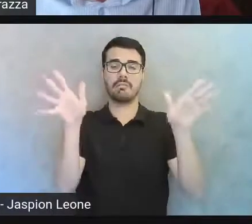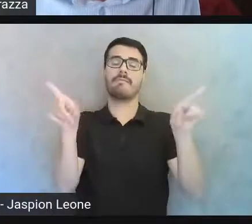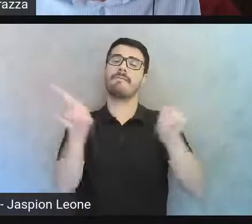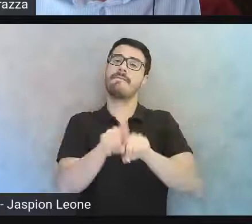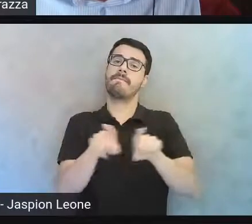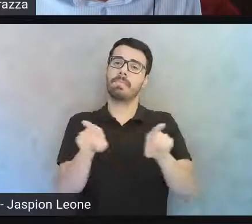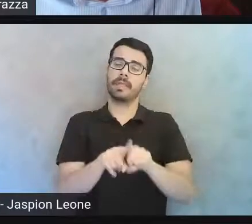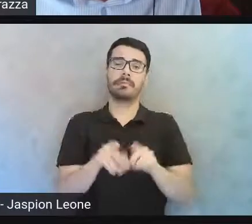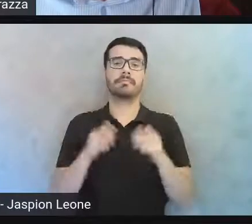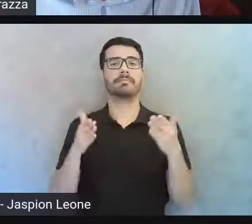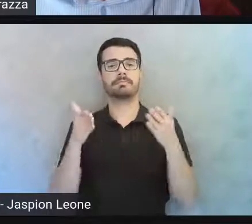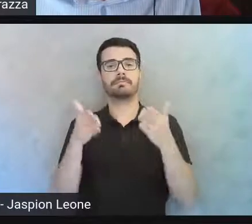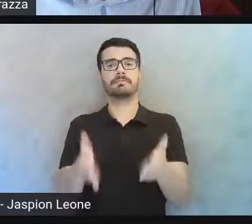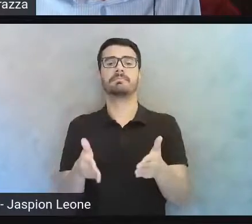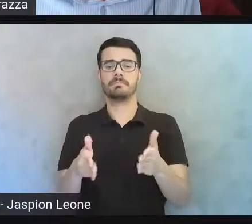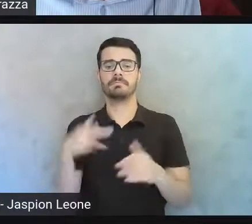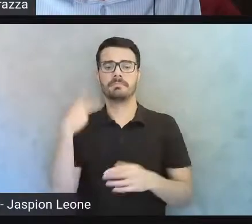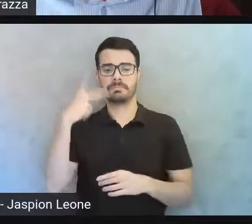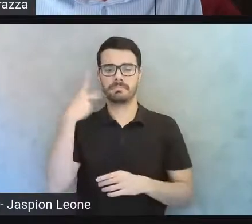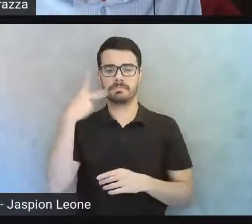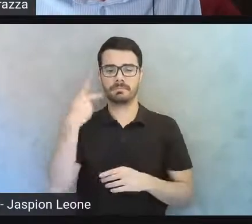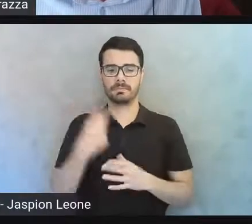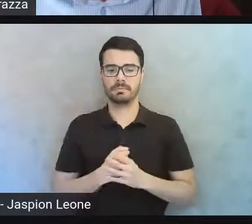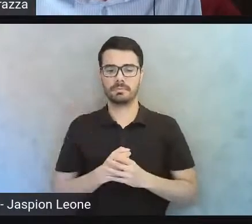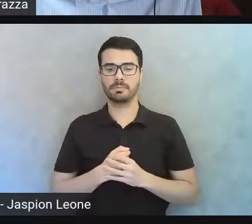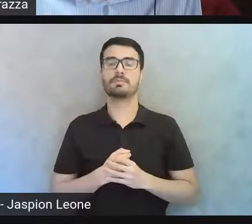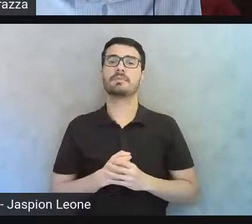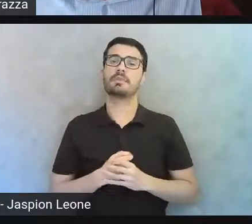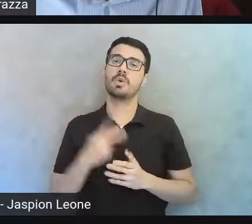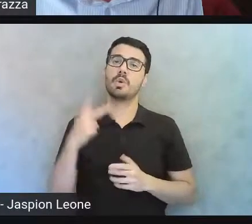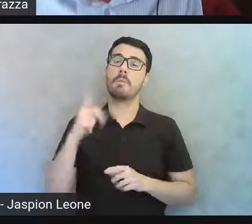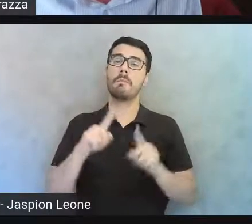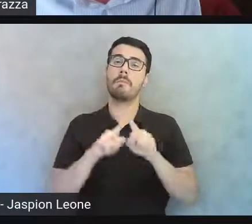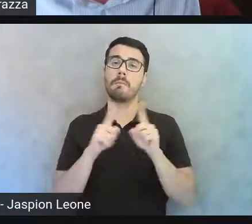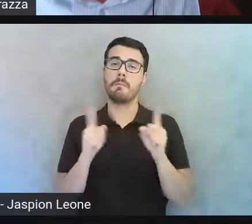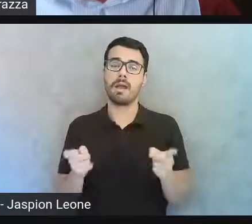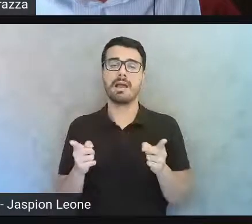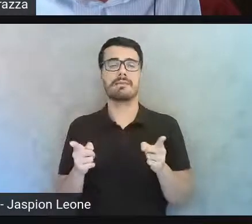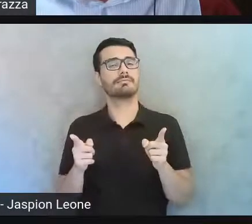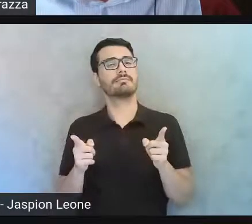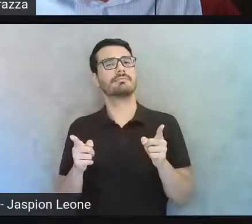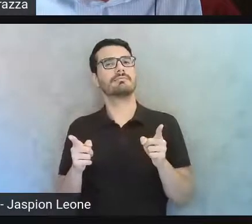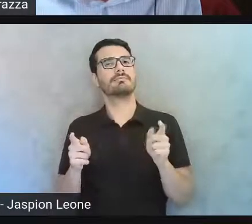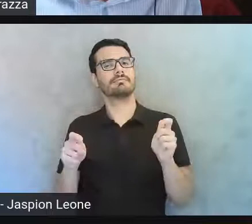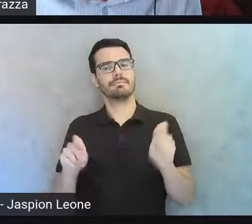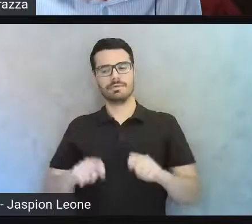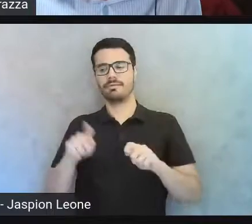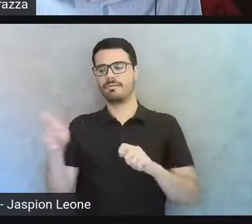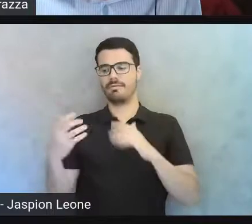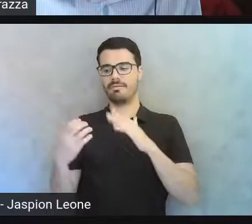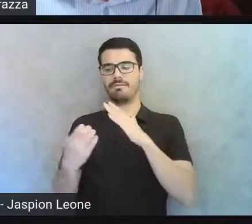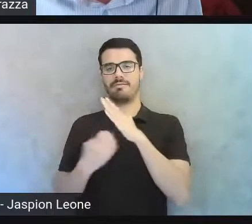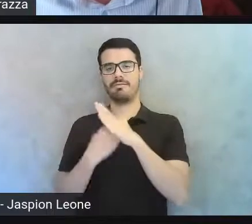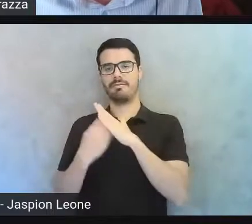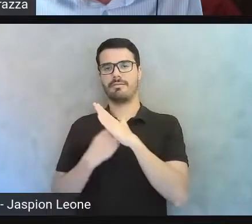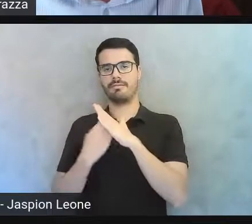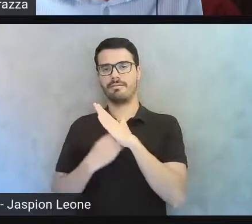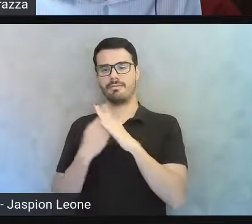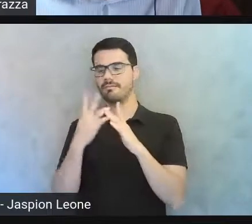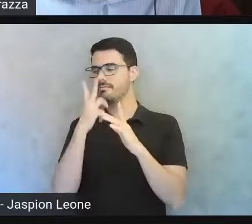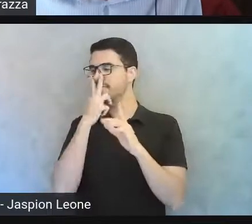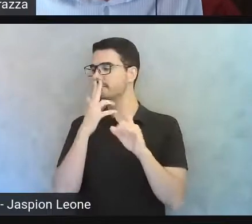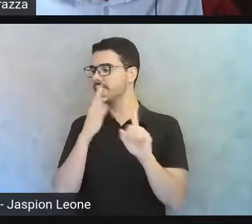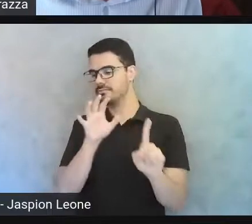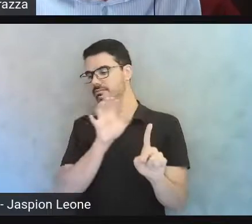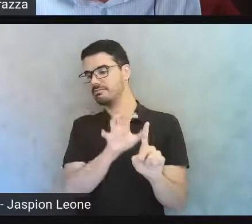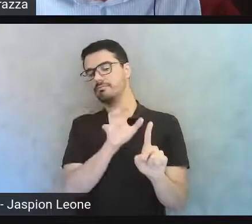de participação política, mas sem permitir que, dessa forma, a empresa influencie o